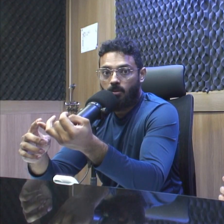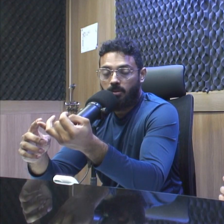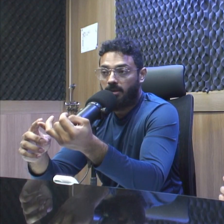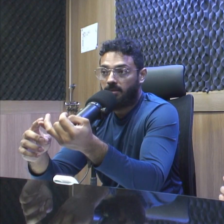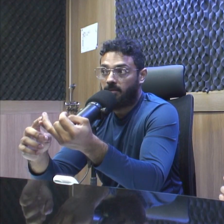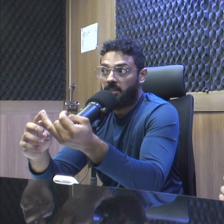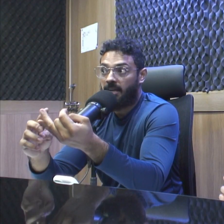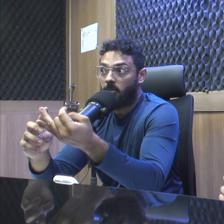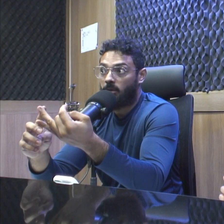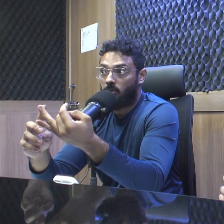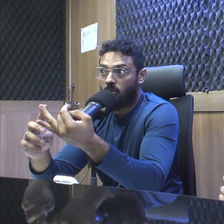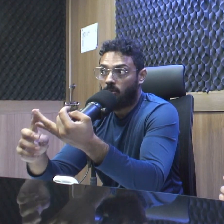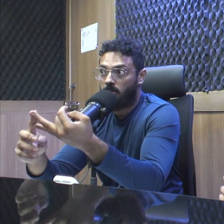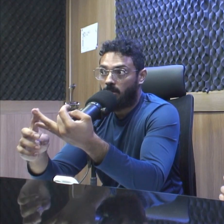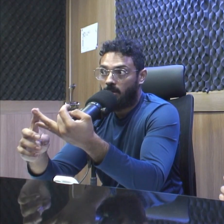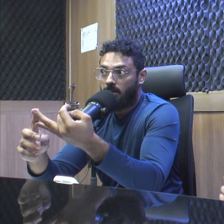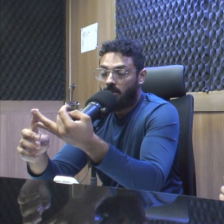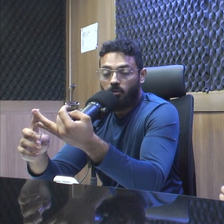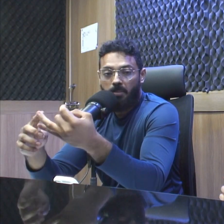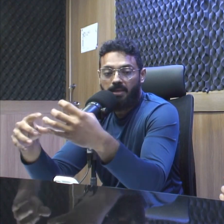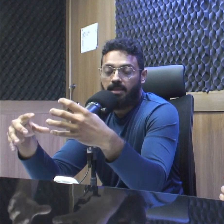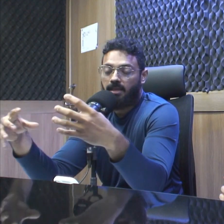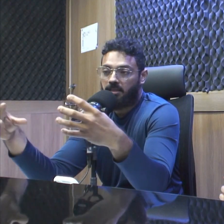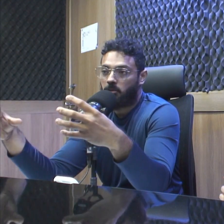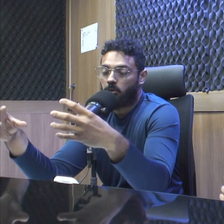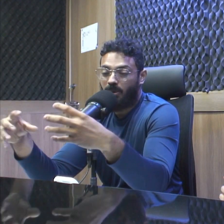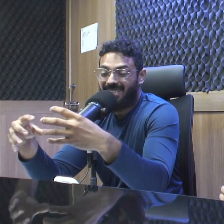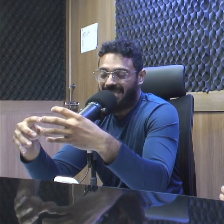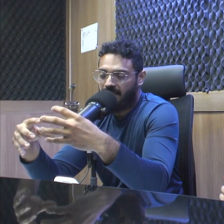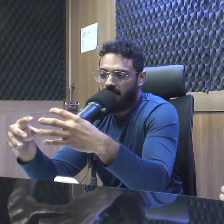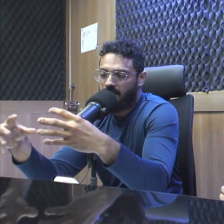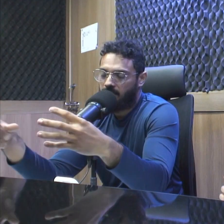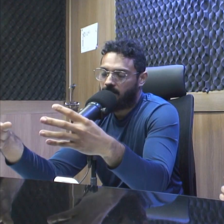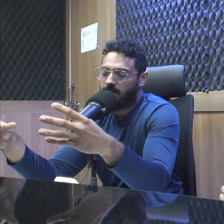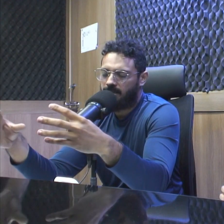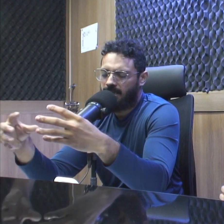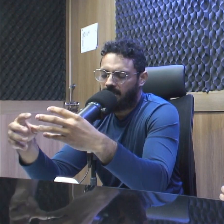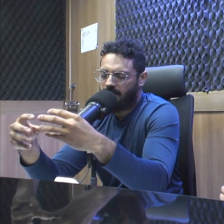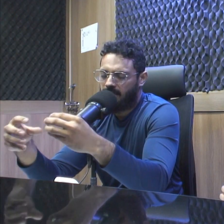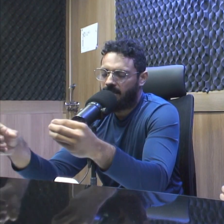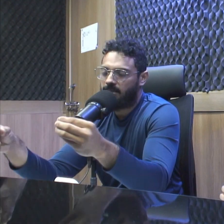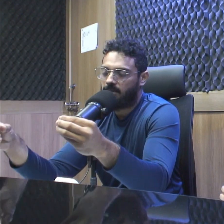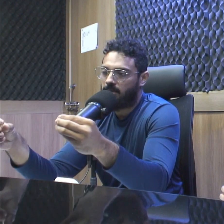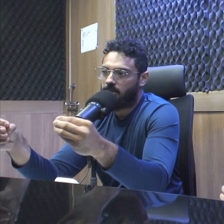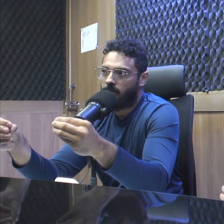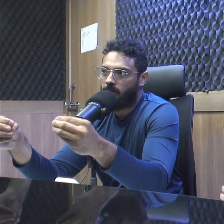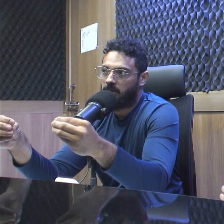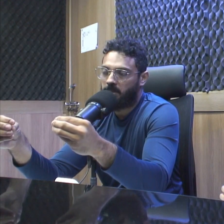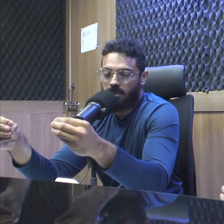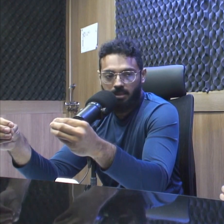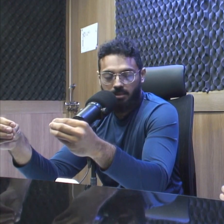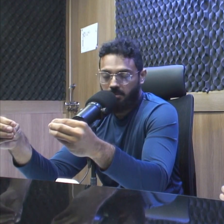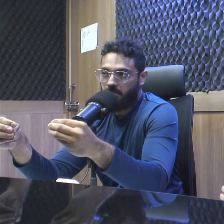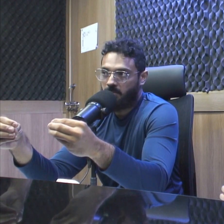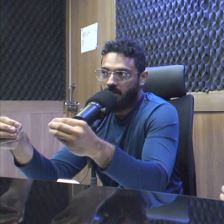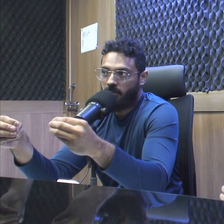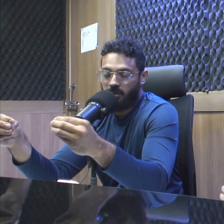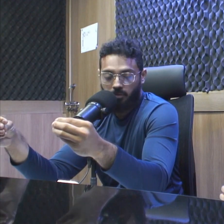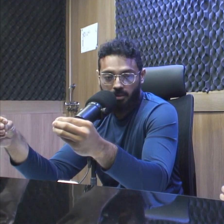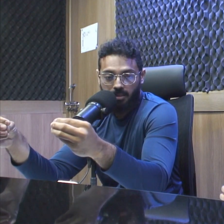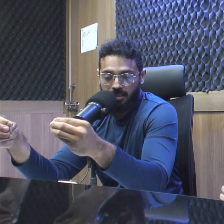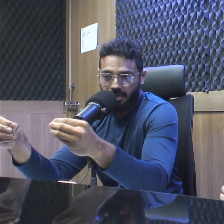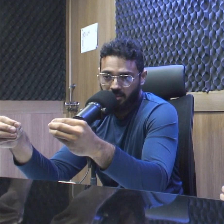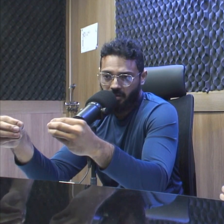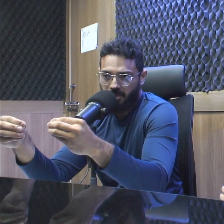construção, algo que gera muito entulho. E numa parceria a gente construir centenas de fossas de bananeiras em